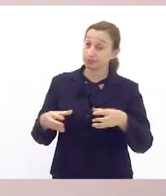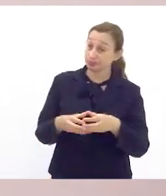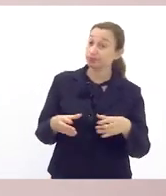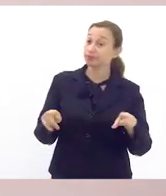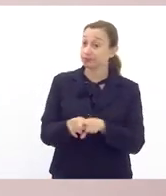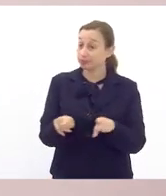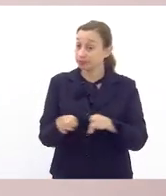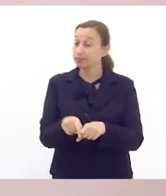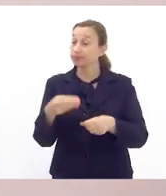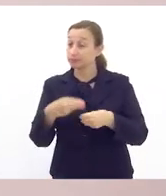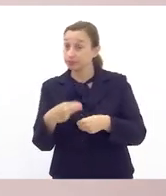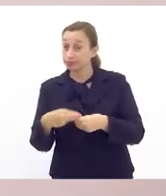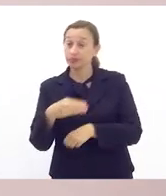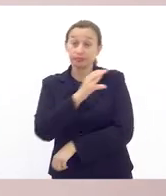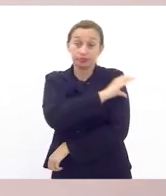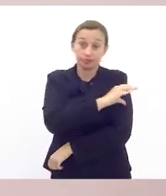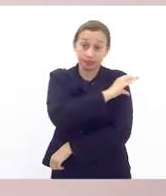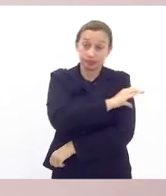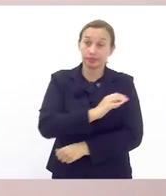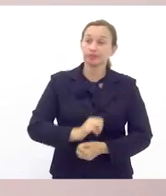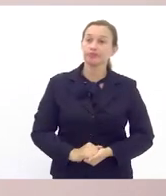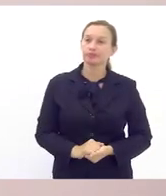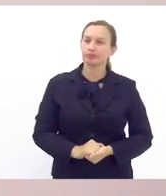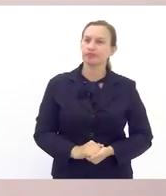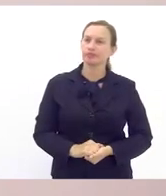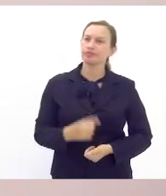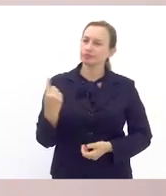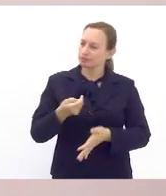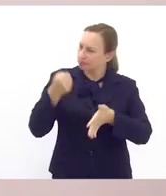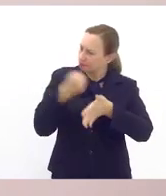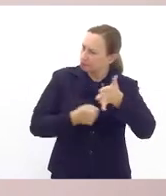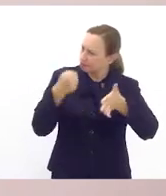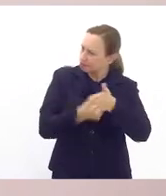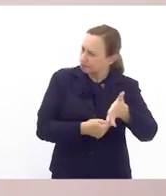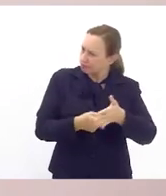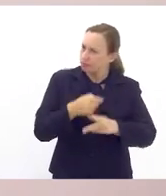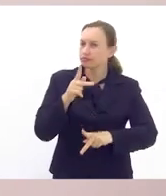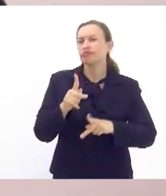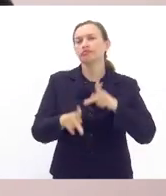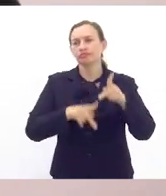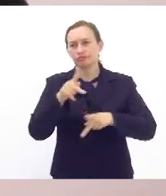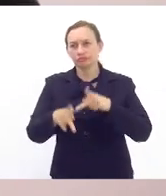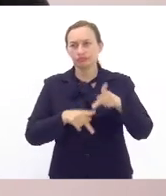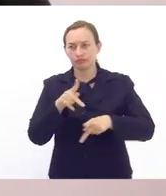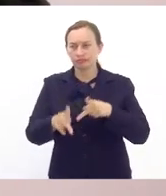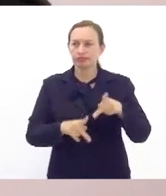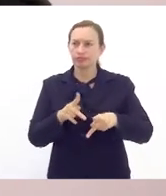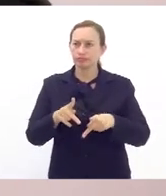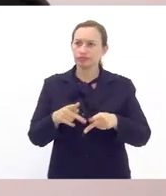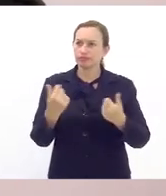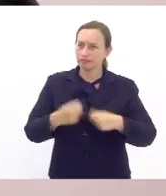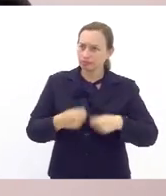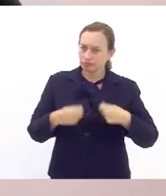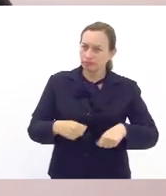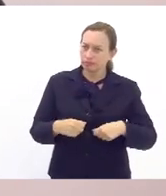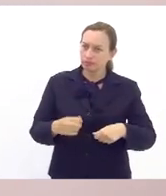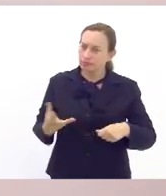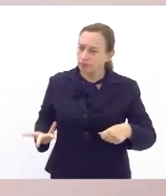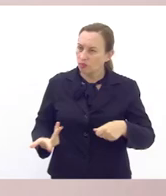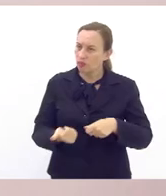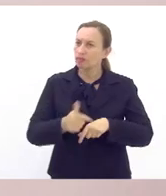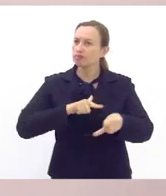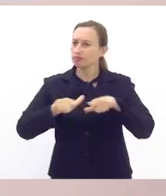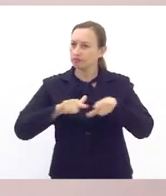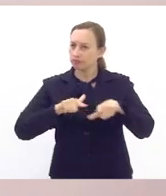também no município de Campos e nós estamos brigando em prol da nossa população a população carece do serviço de qualidade